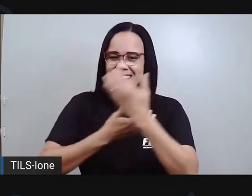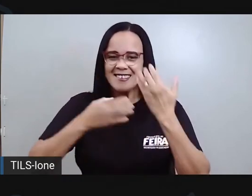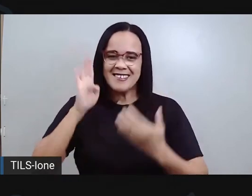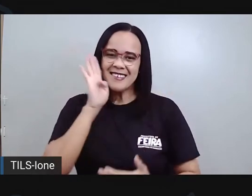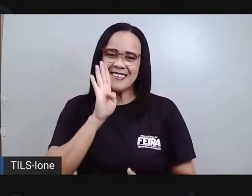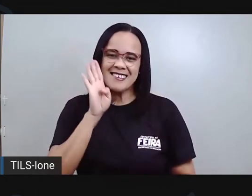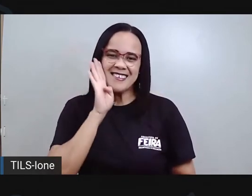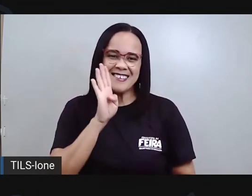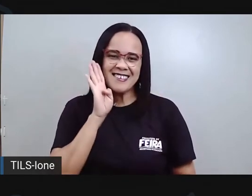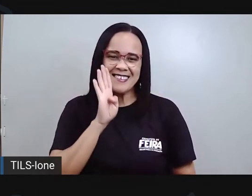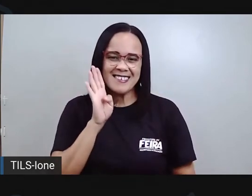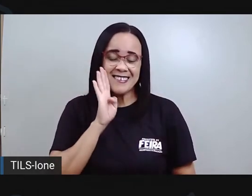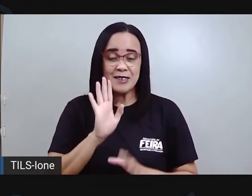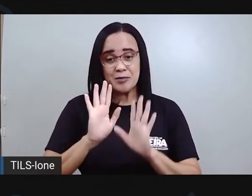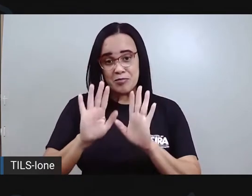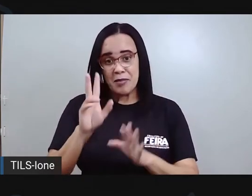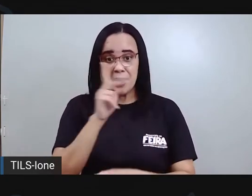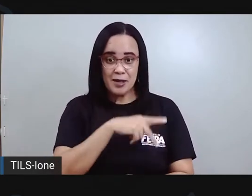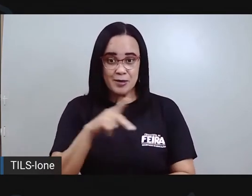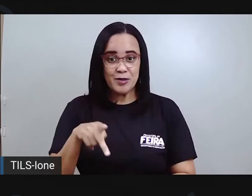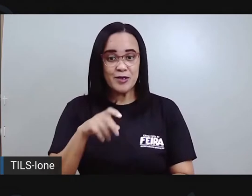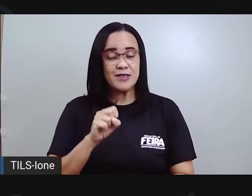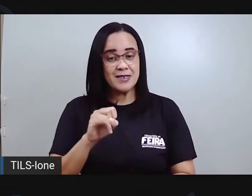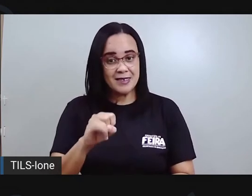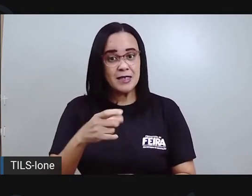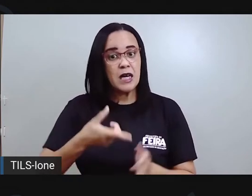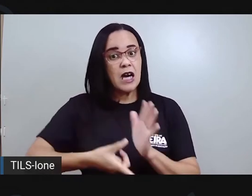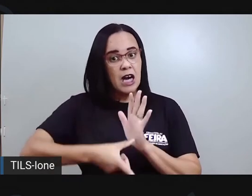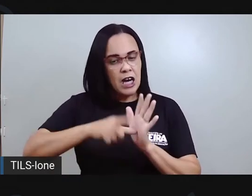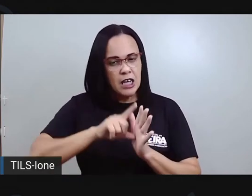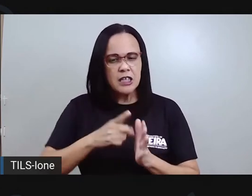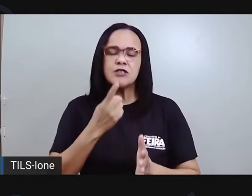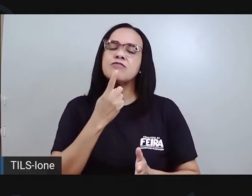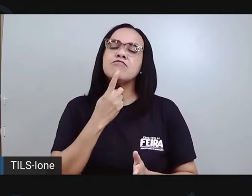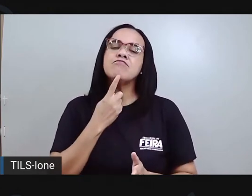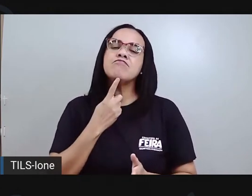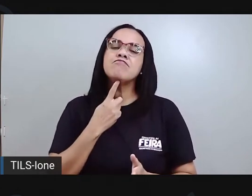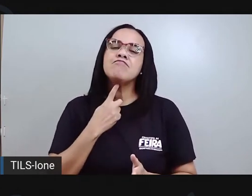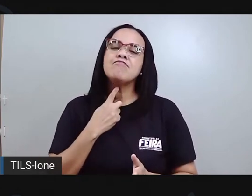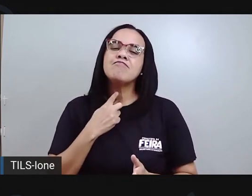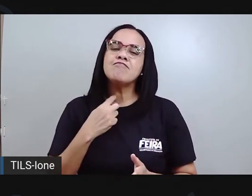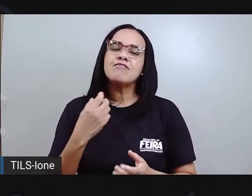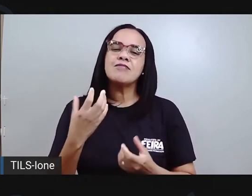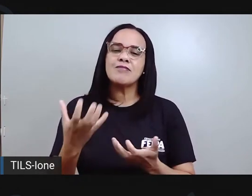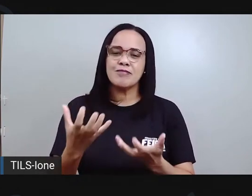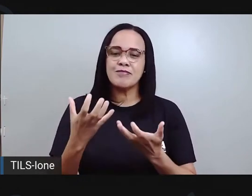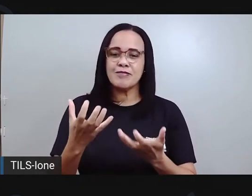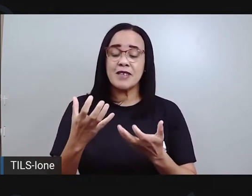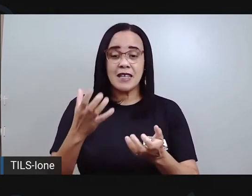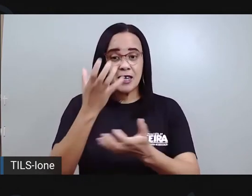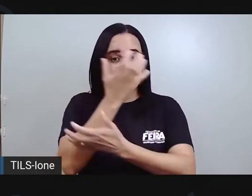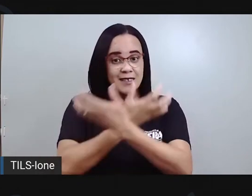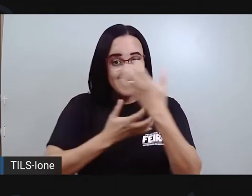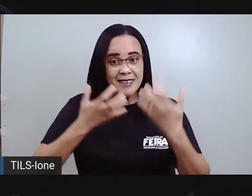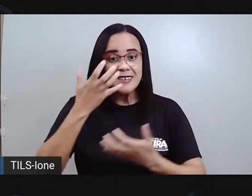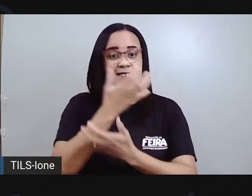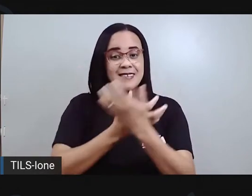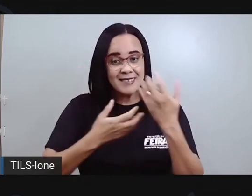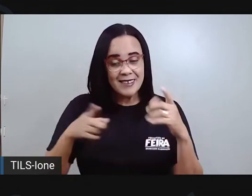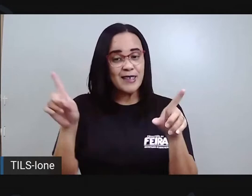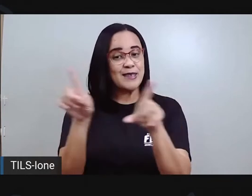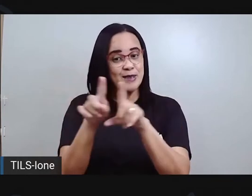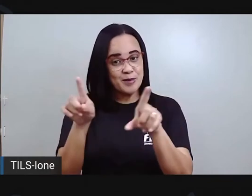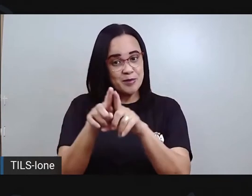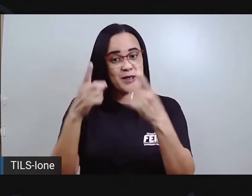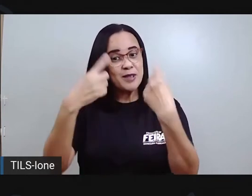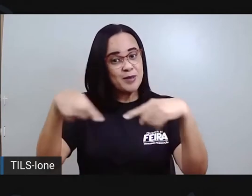Procinho, que antes da gente se despedir, eu fiquei com muita vontade de cantar uma música que também fala de borboleta,